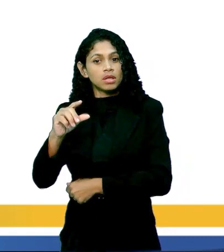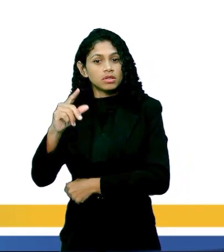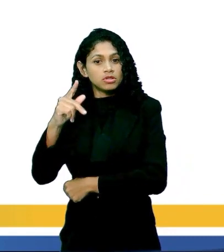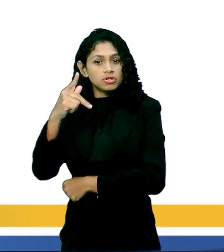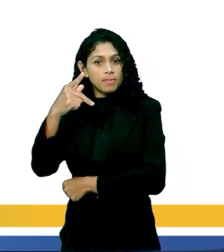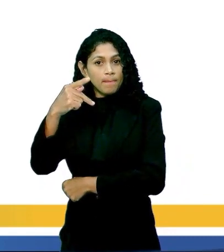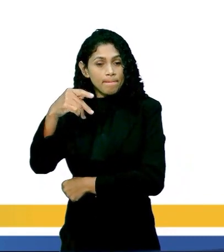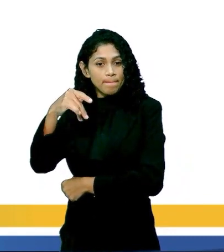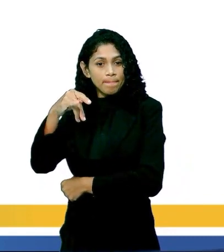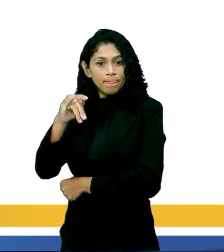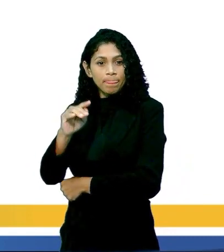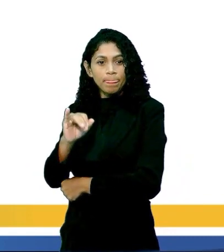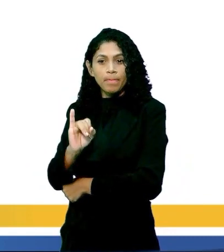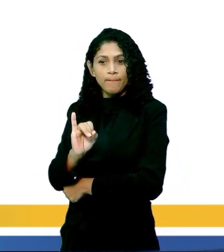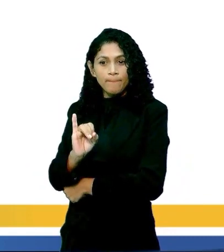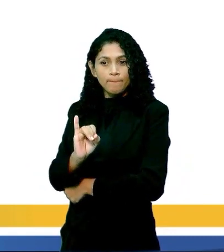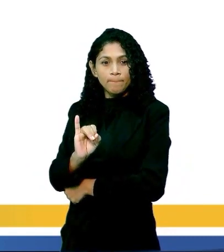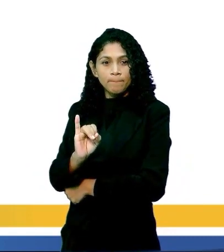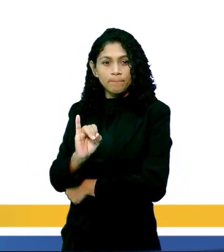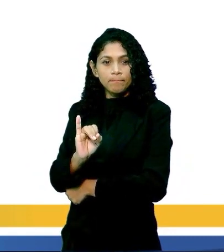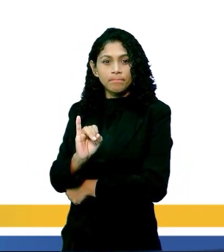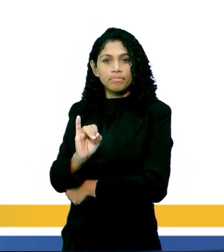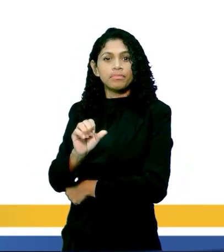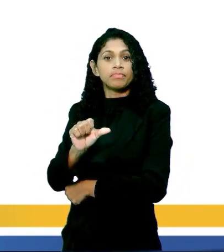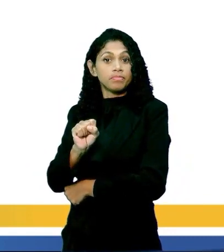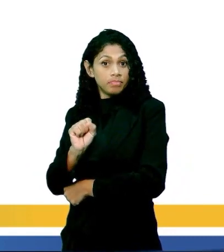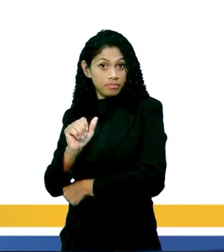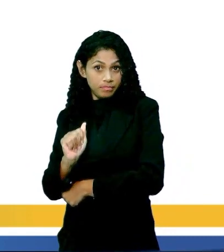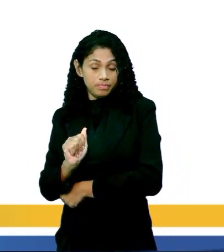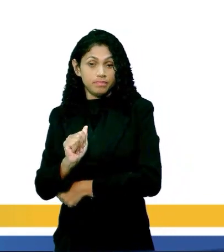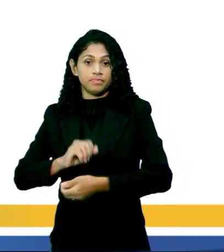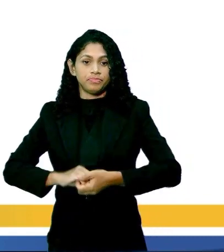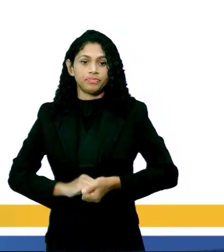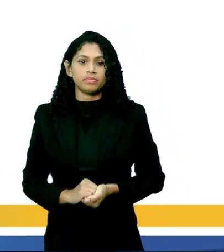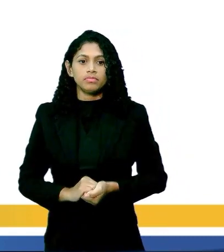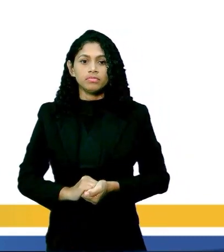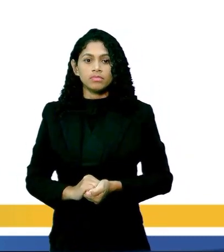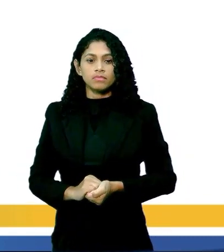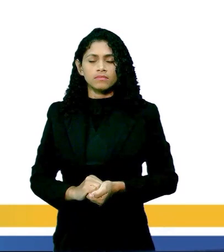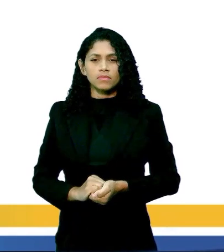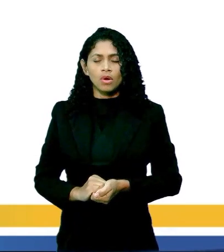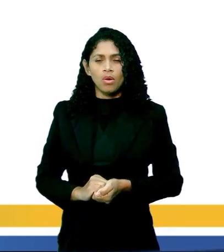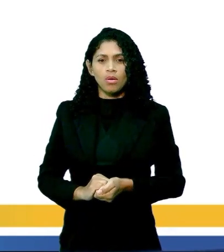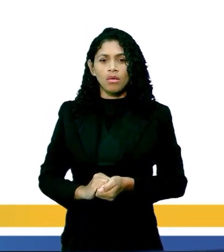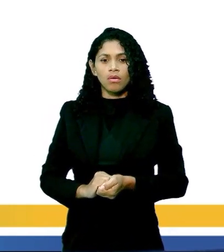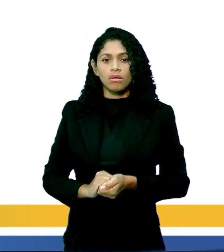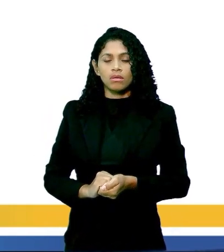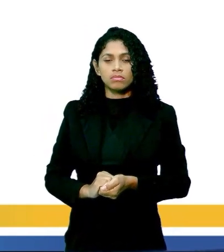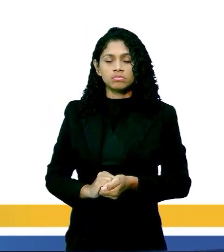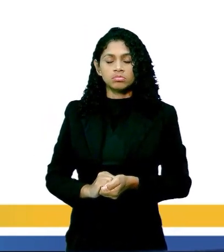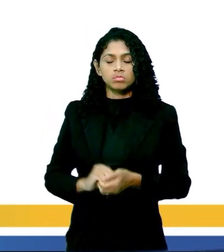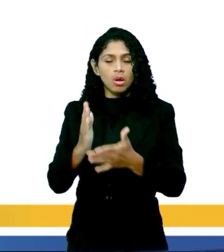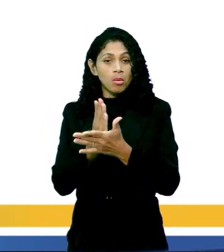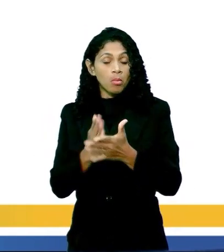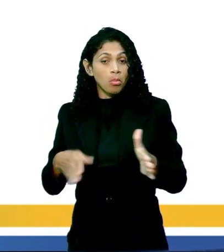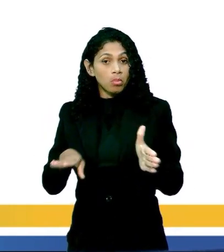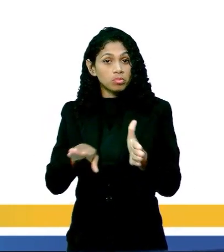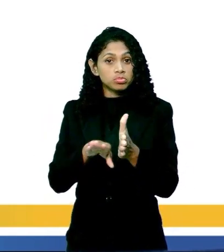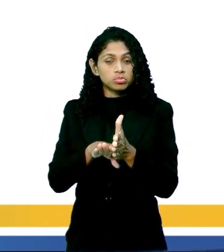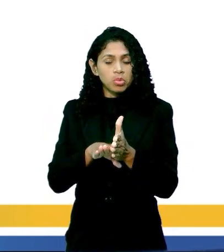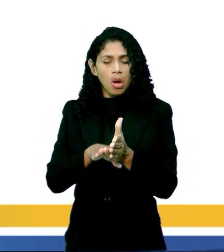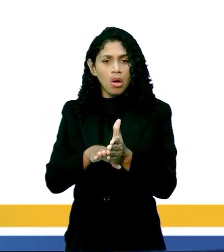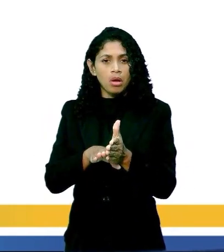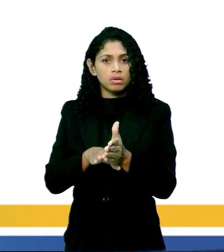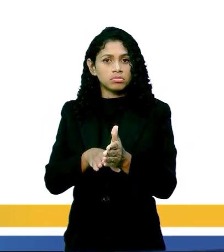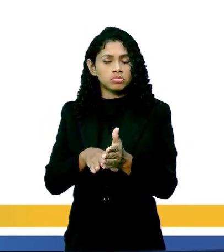e um dos monumentos mais curiosos da Itália. Até então, ninguém teve a ideia de